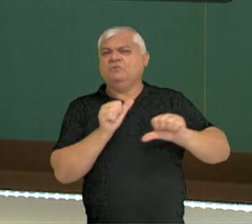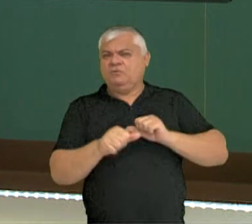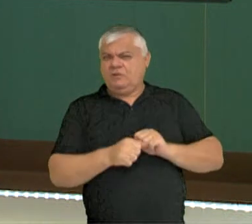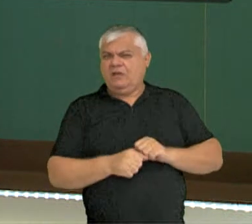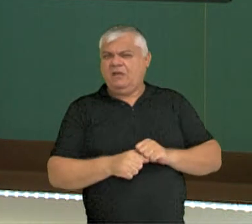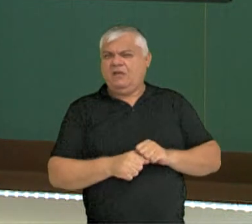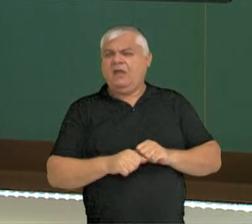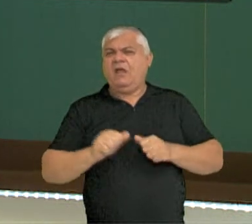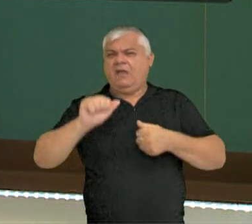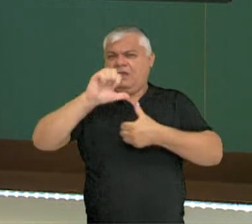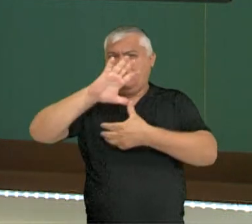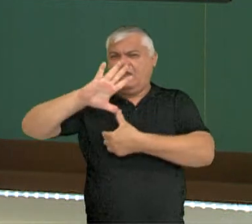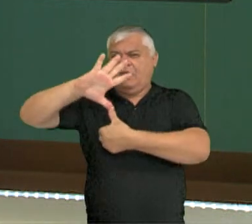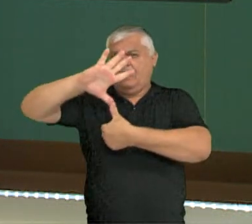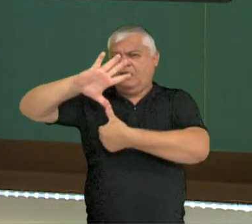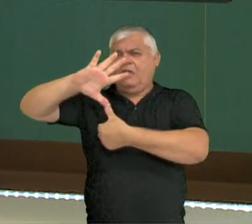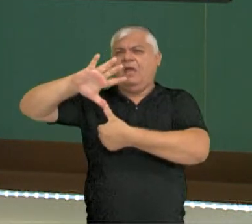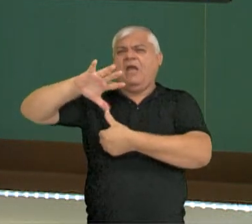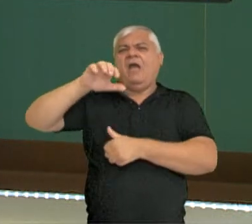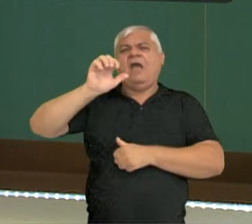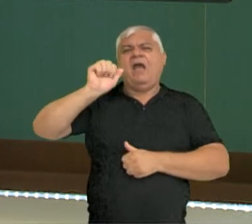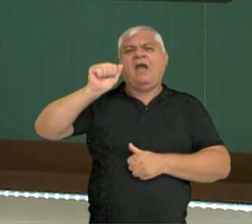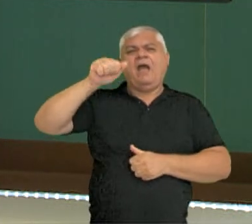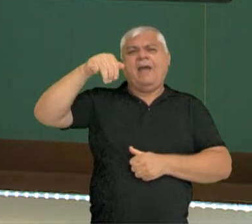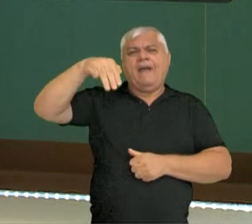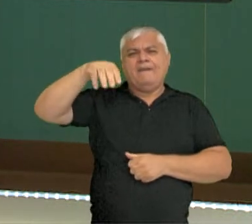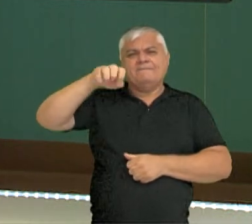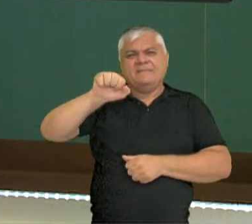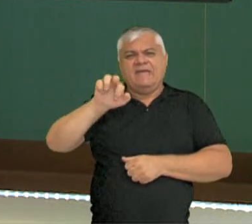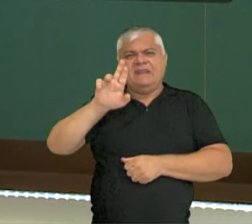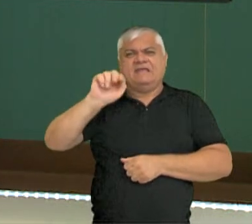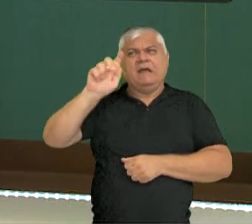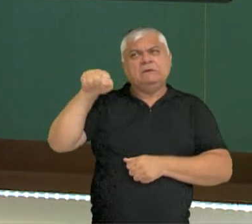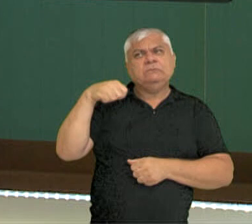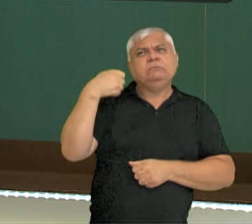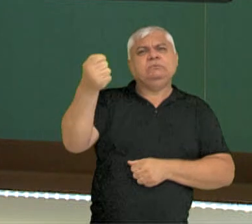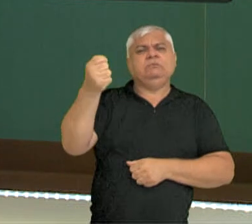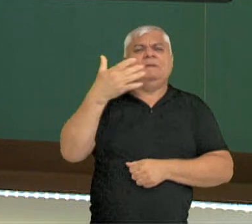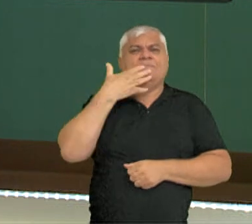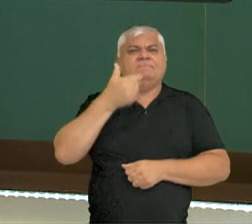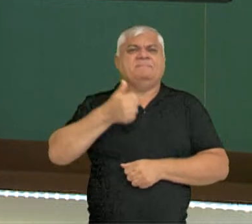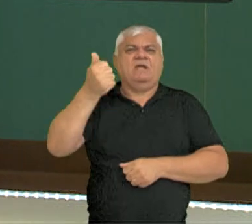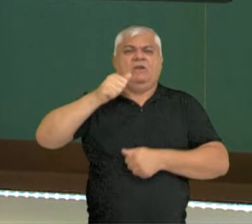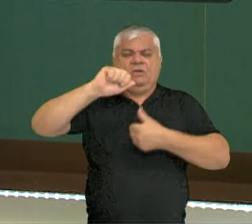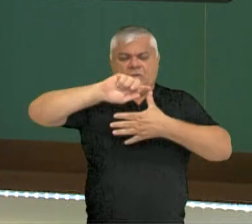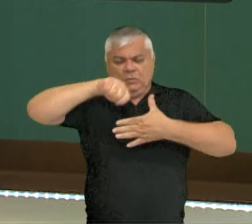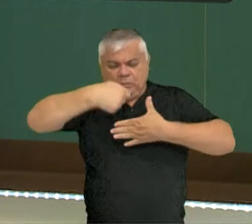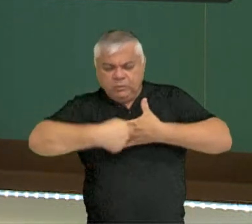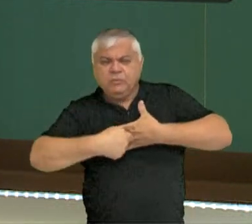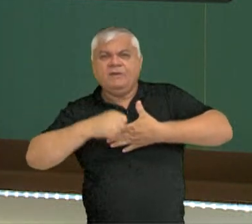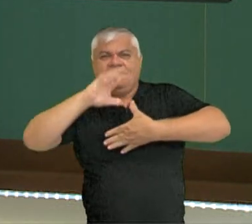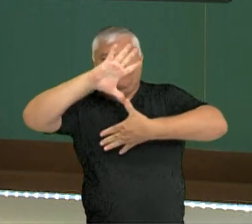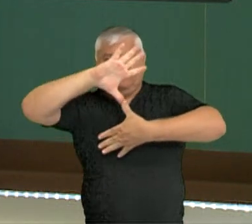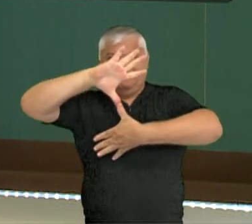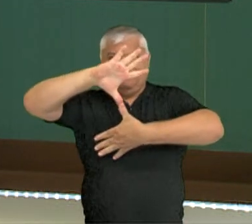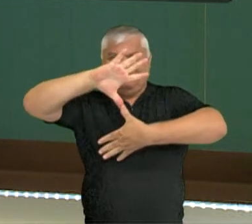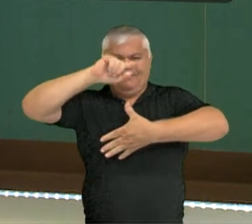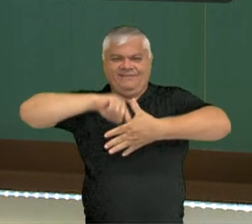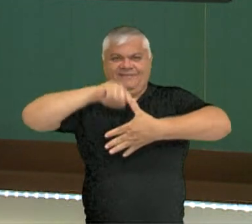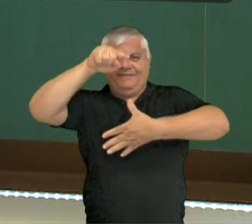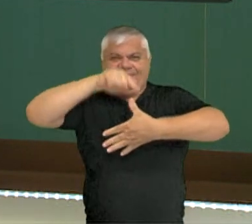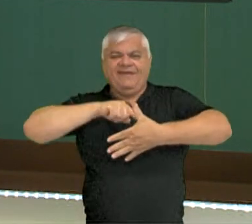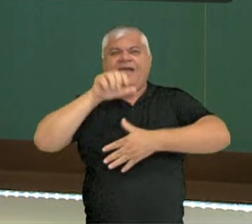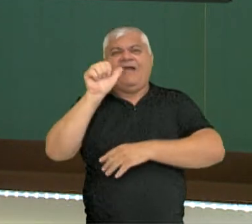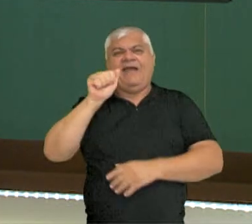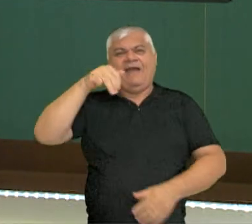de América, continente americano, porque continente vespuciano não vai dar bem